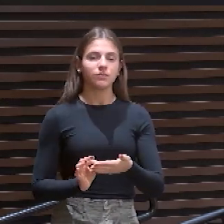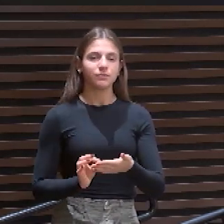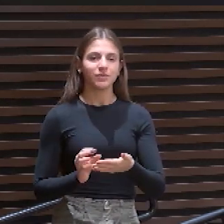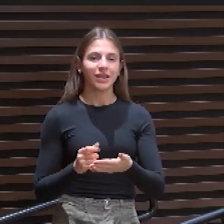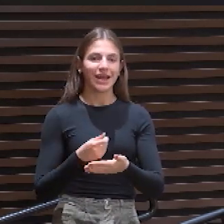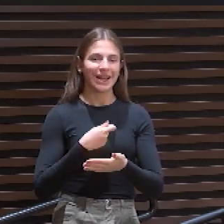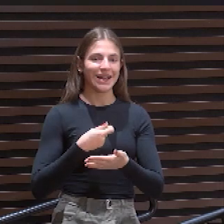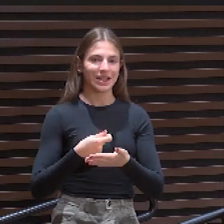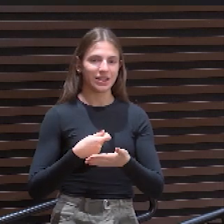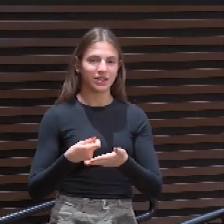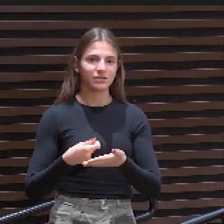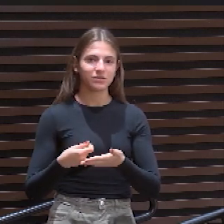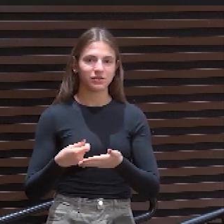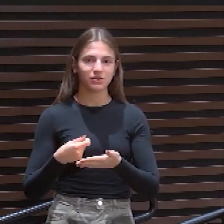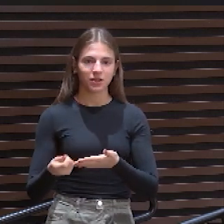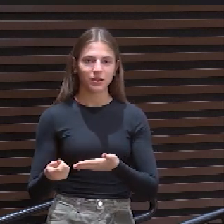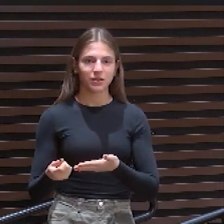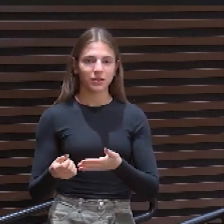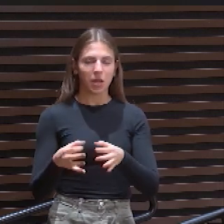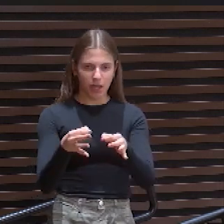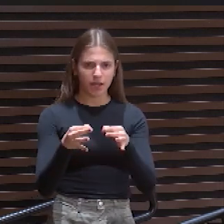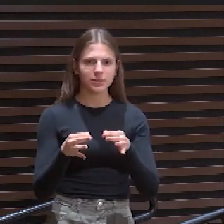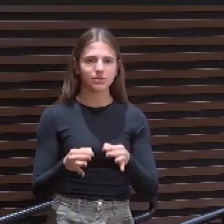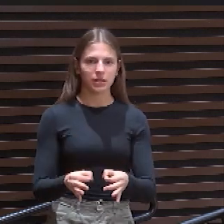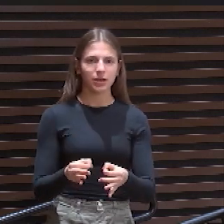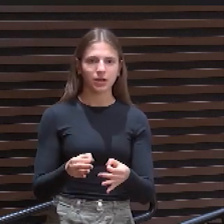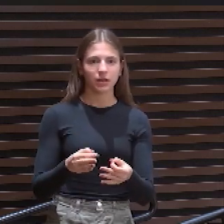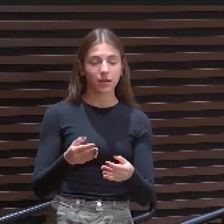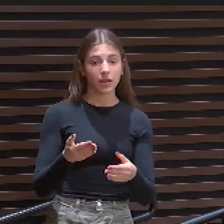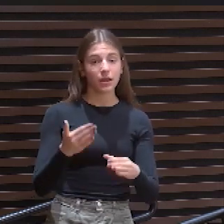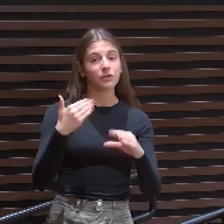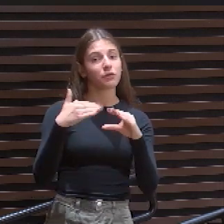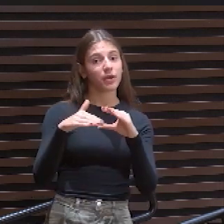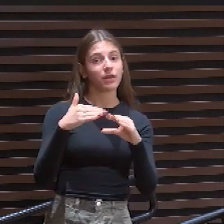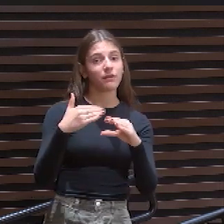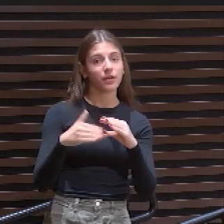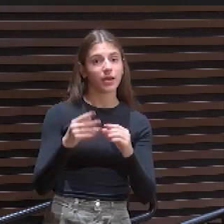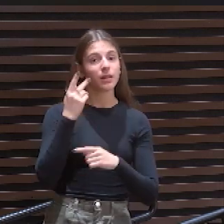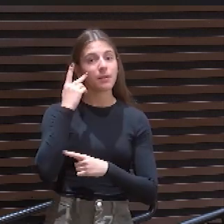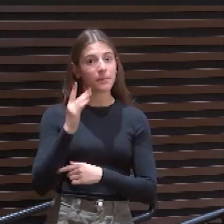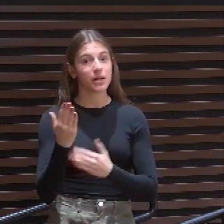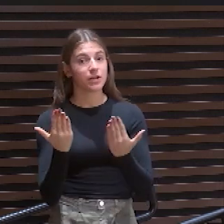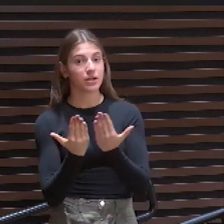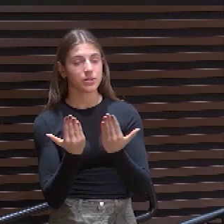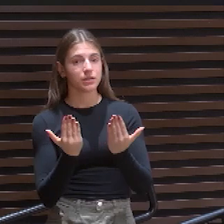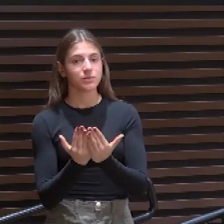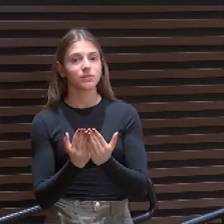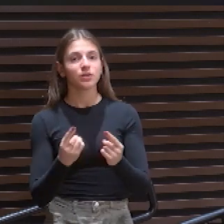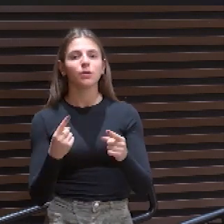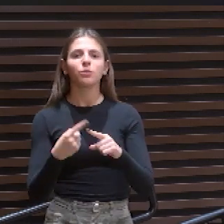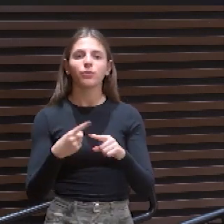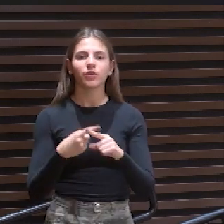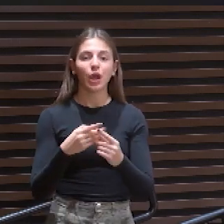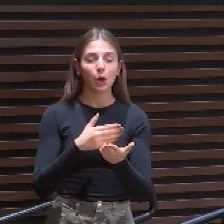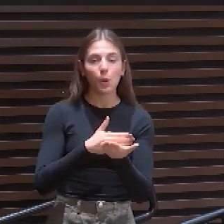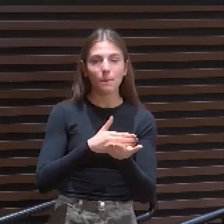tem endereçamento inconfundível, pois começa expressamente com